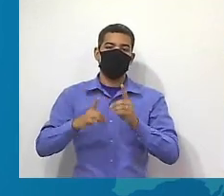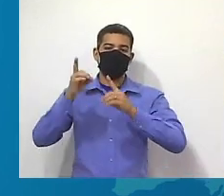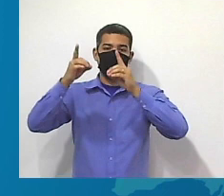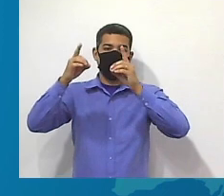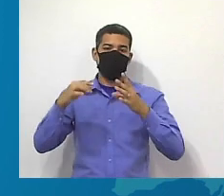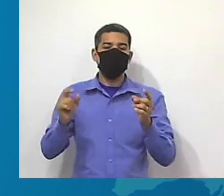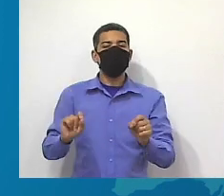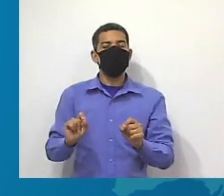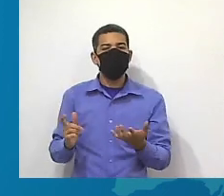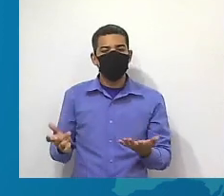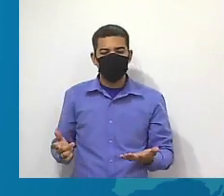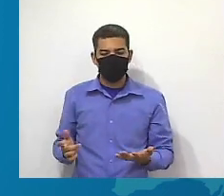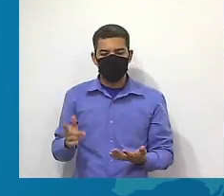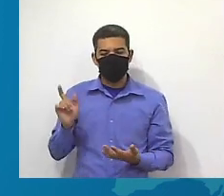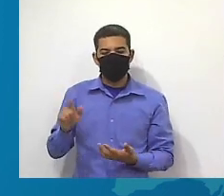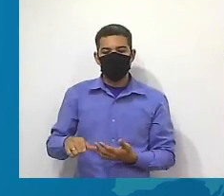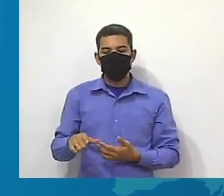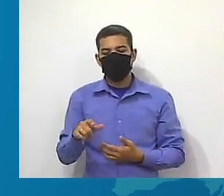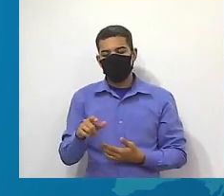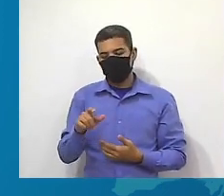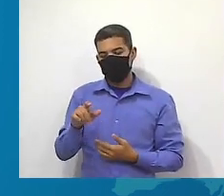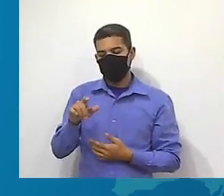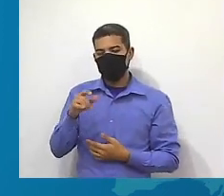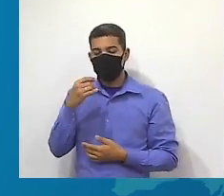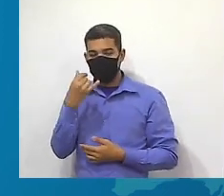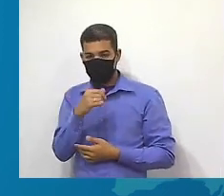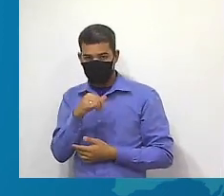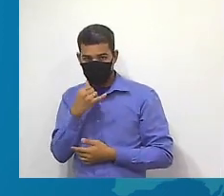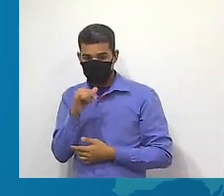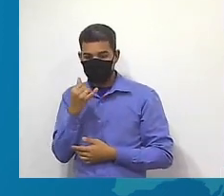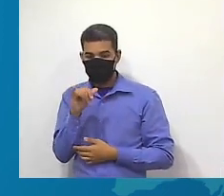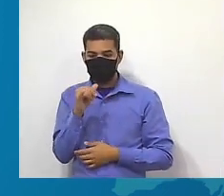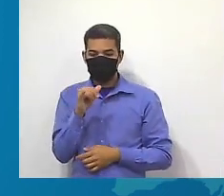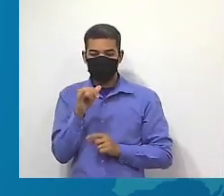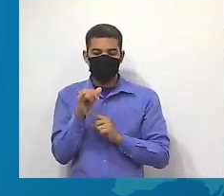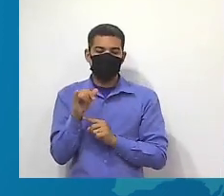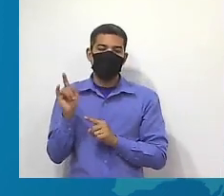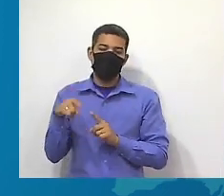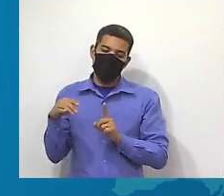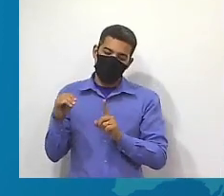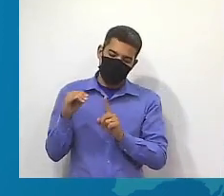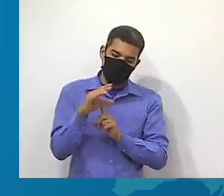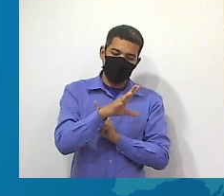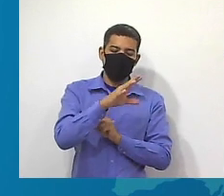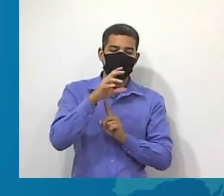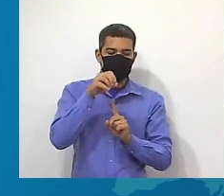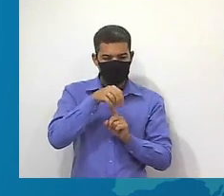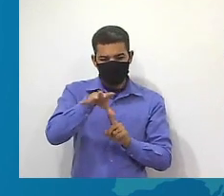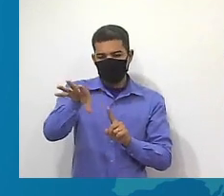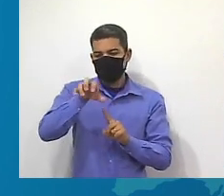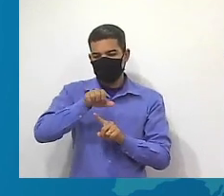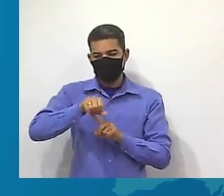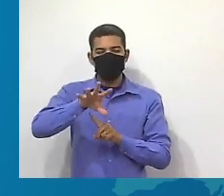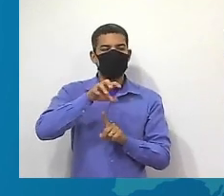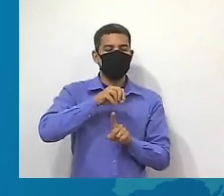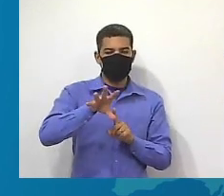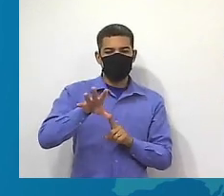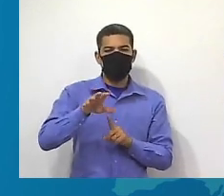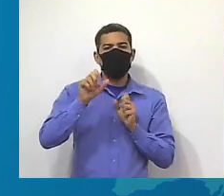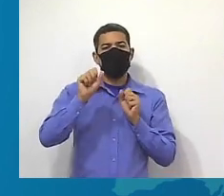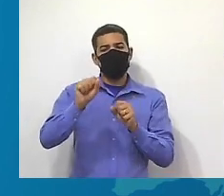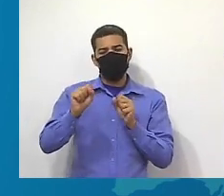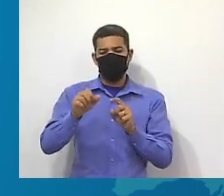da termodinâmica? Que a energia ela é conservada. Ela é apenas transmitida de um objeto para o outro. E ela pode